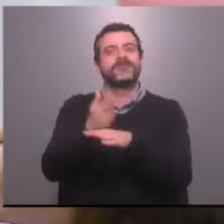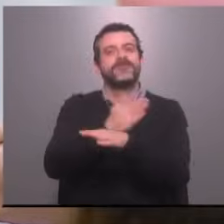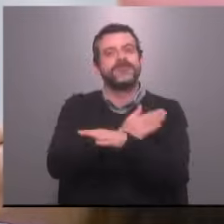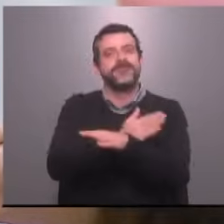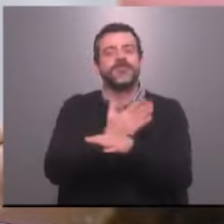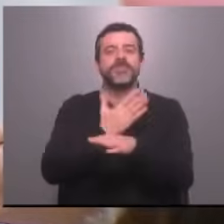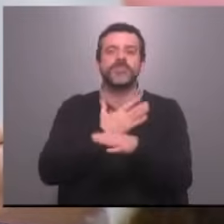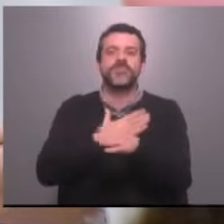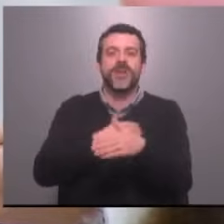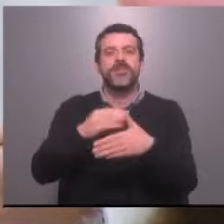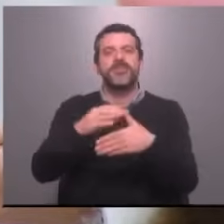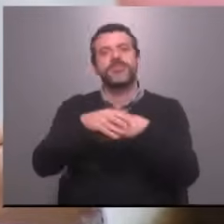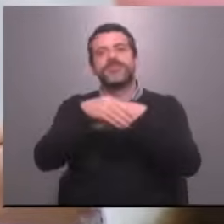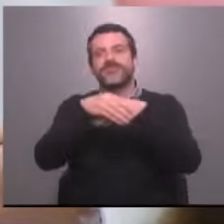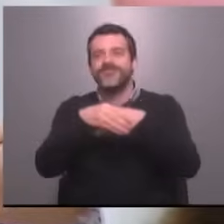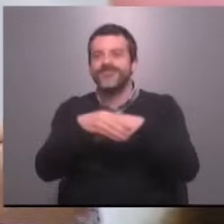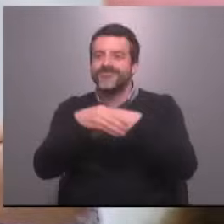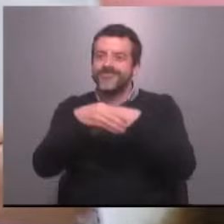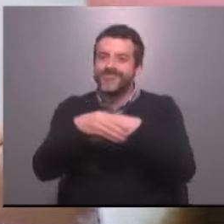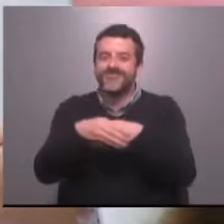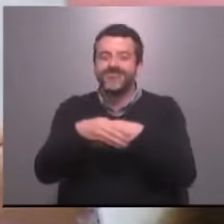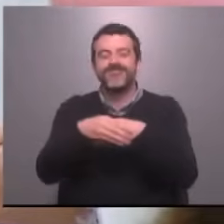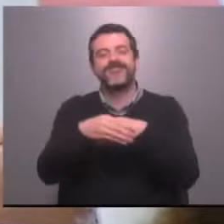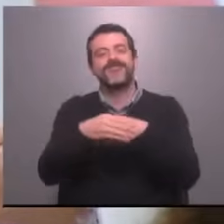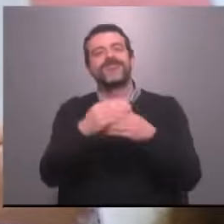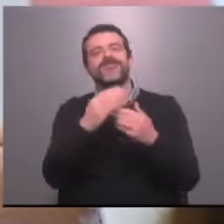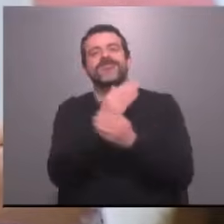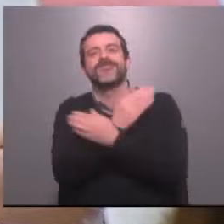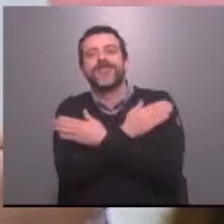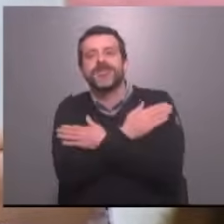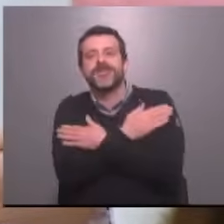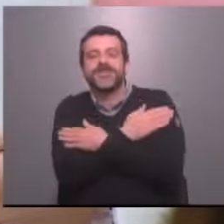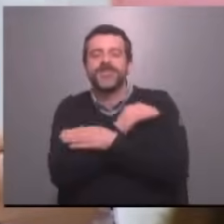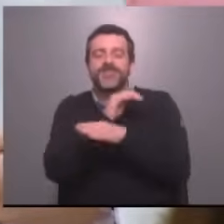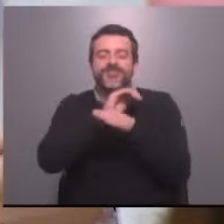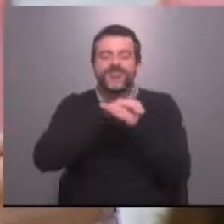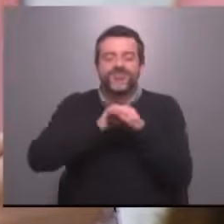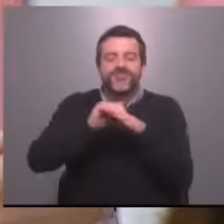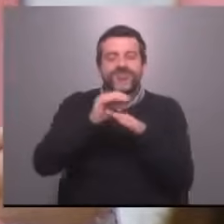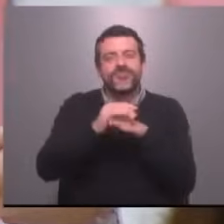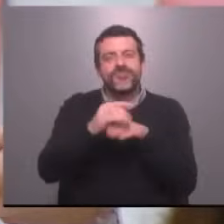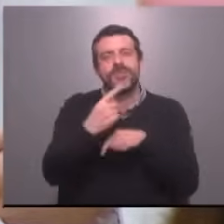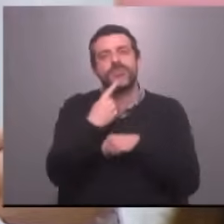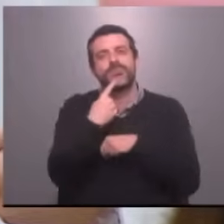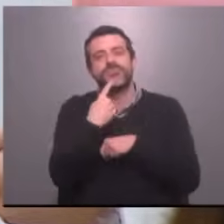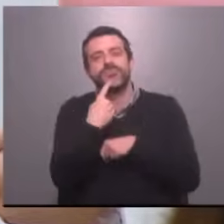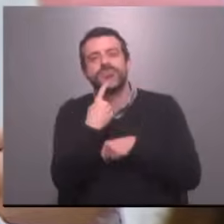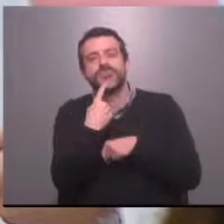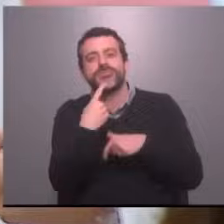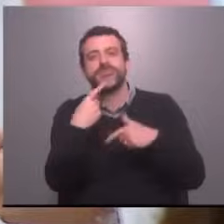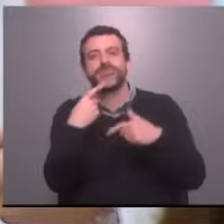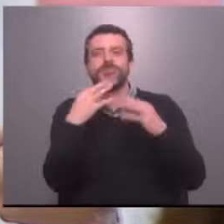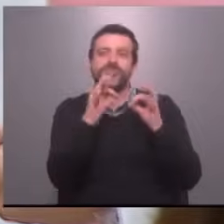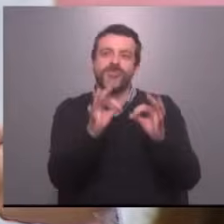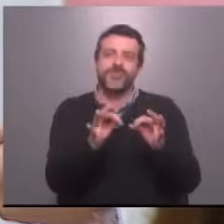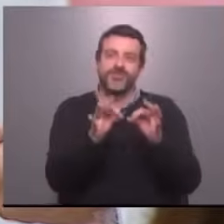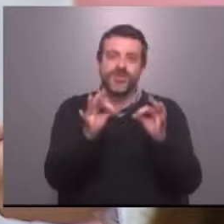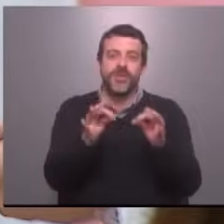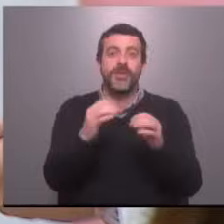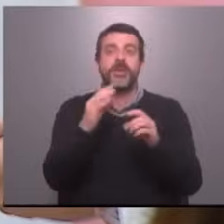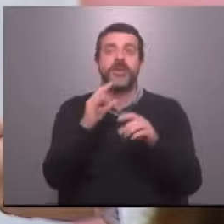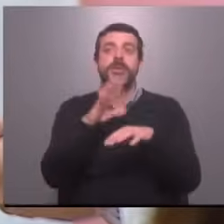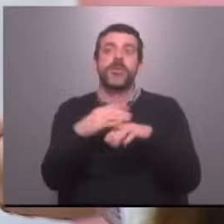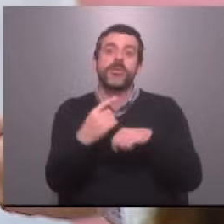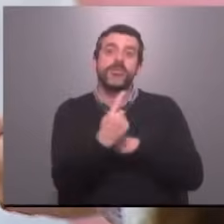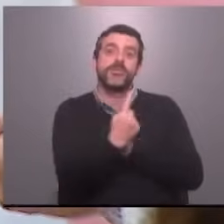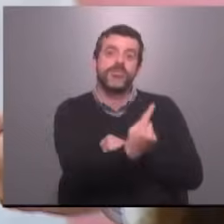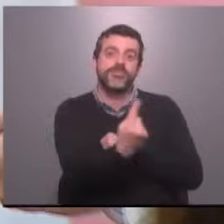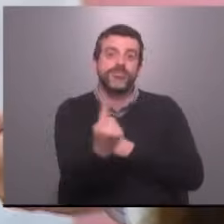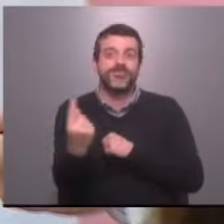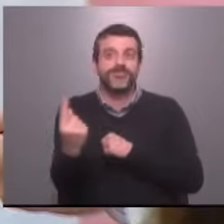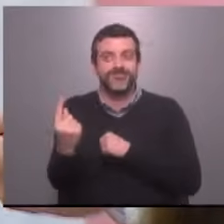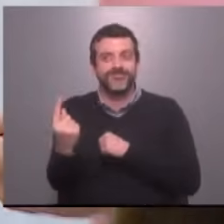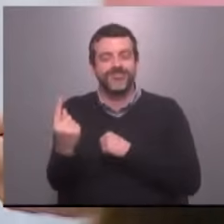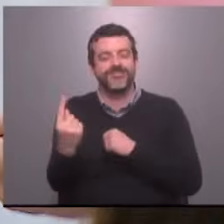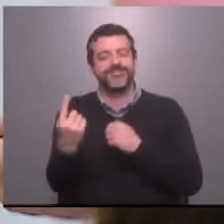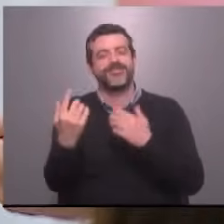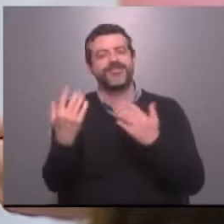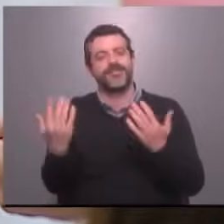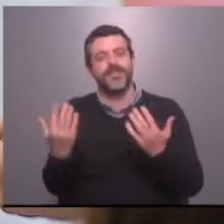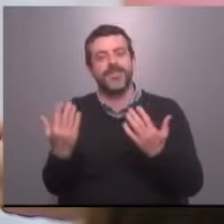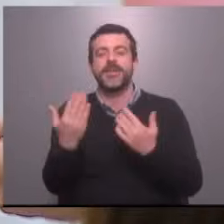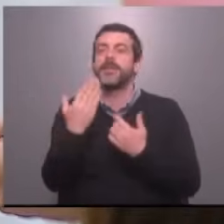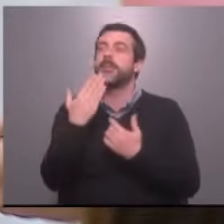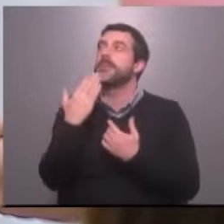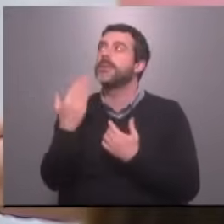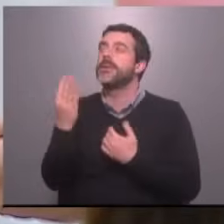Então, quero antes de mais dar-vos uma saudação cordial, muito amiga, cheia de carinho, de estima, por cada um de